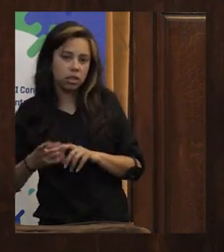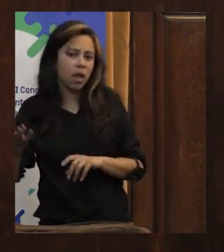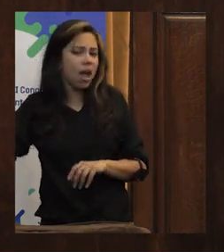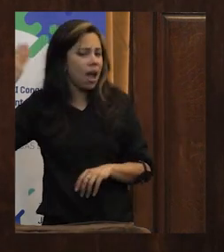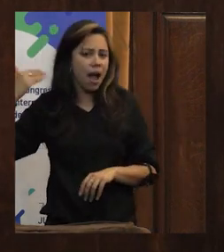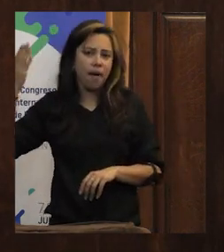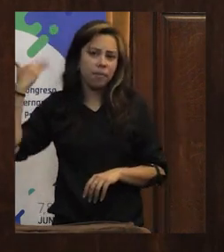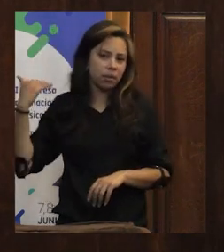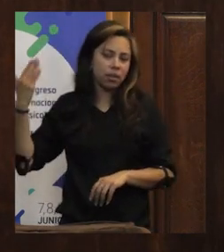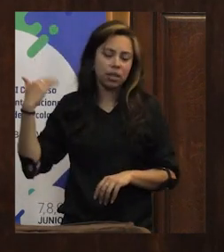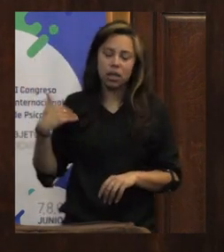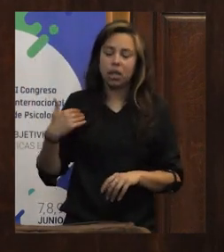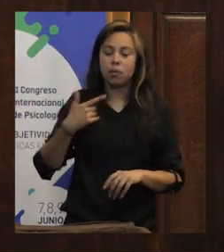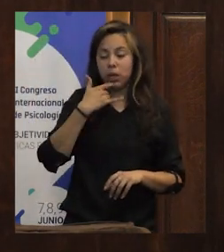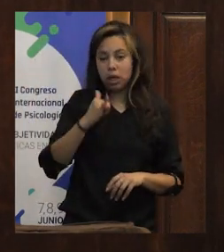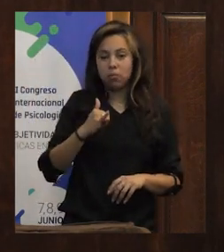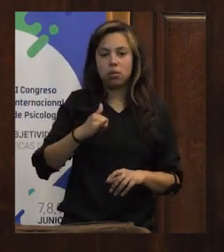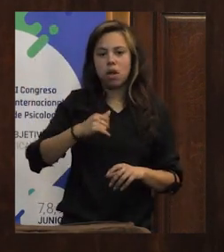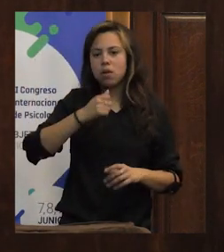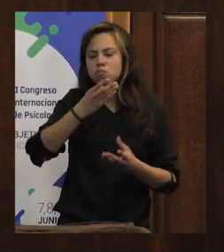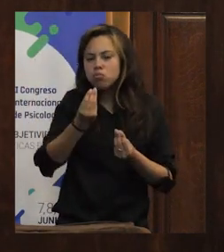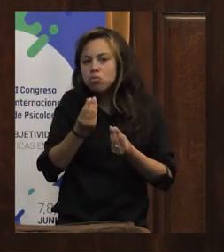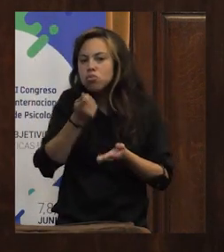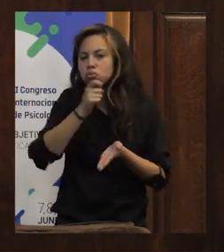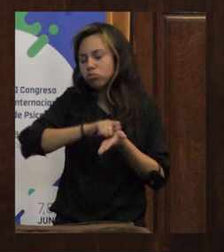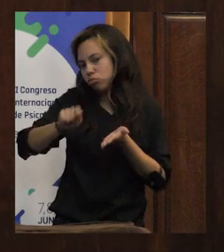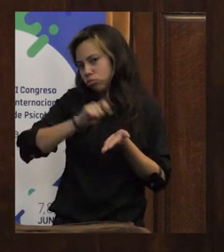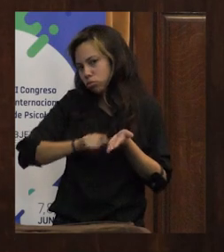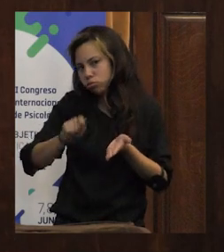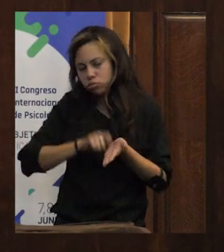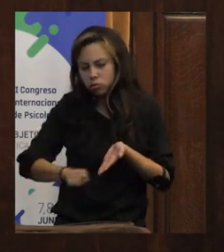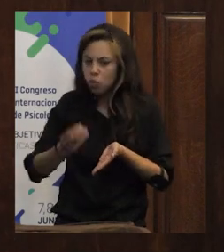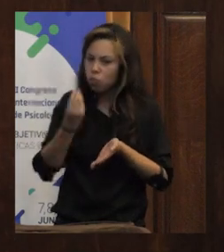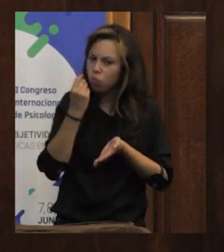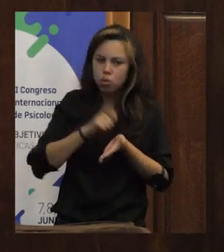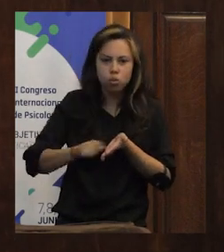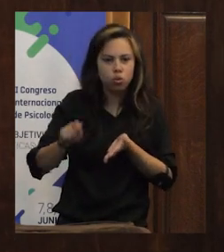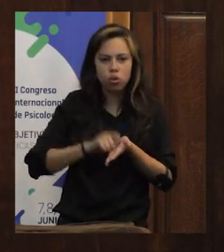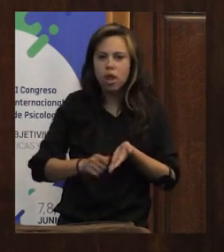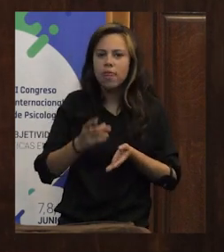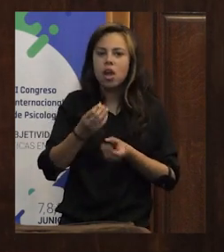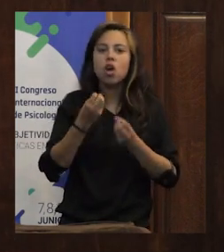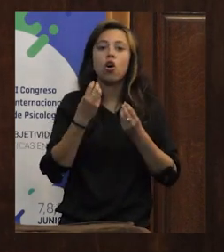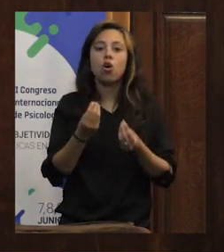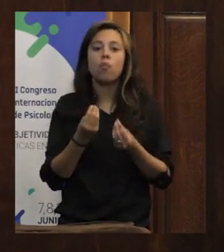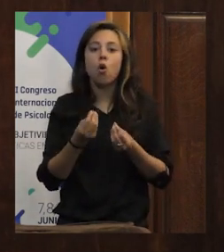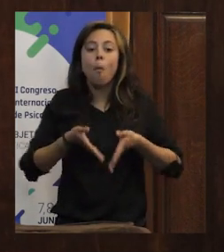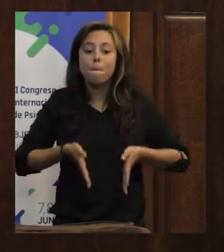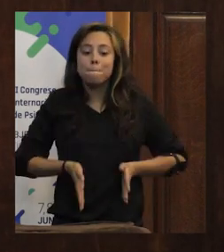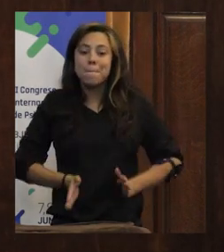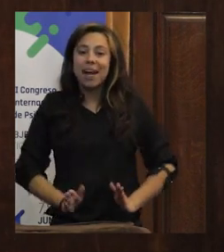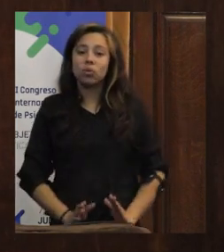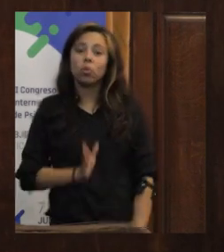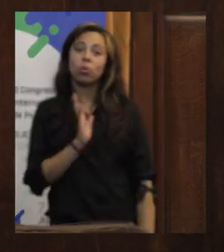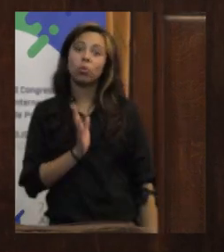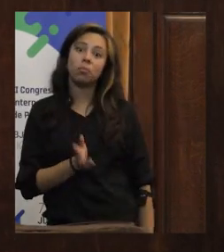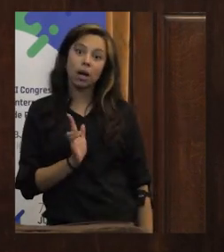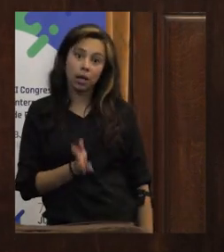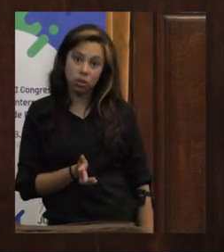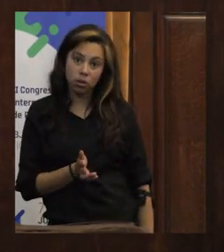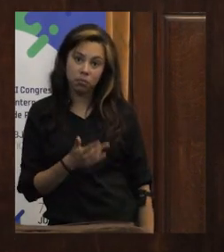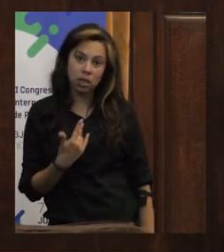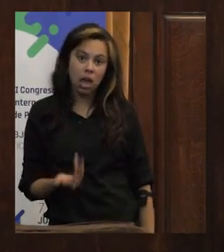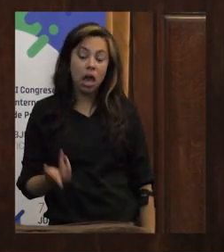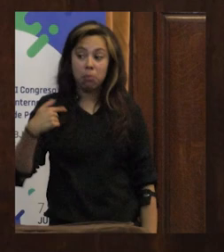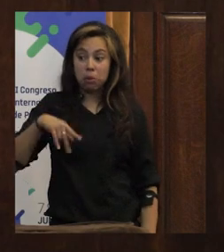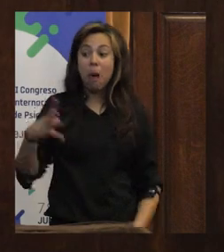de parto humanizado, por exemplo, né? Mas há muita controvérsia dentro dos